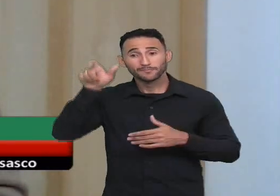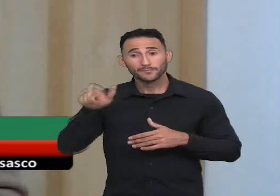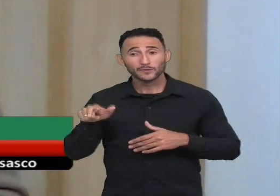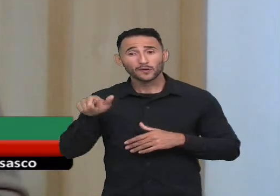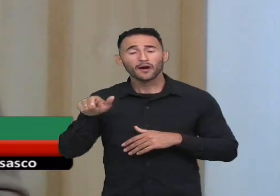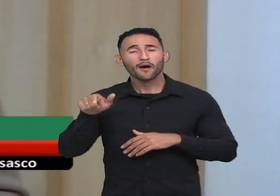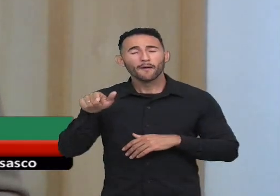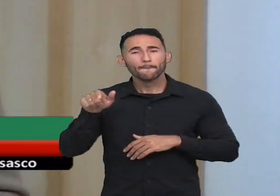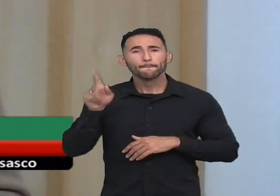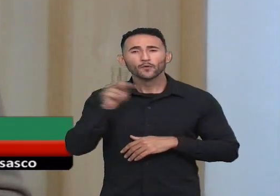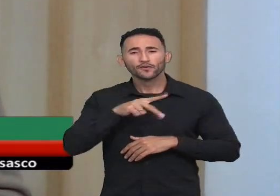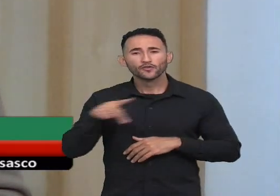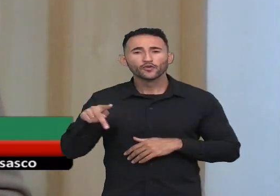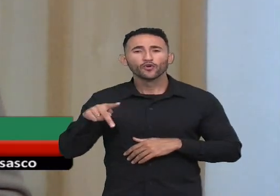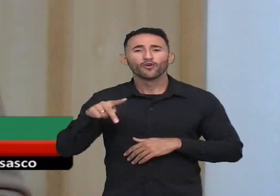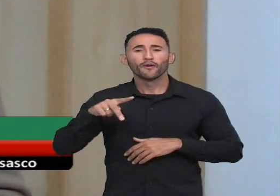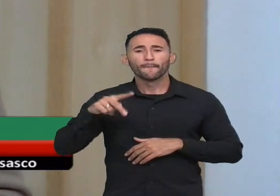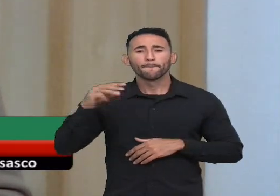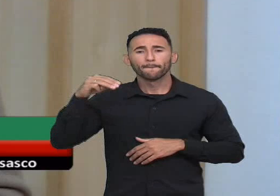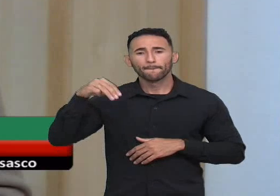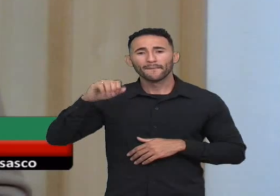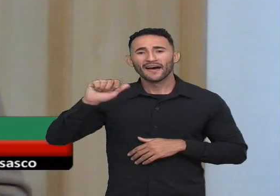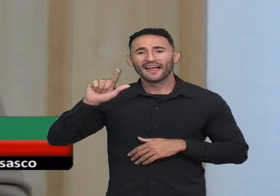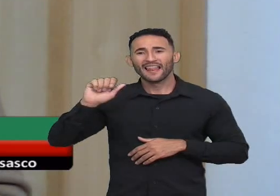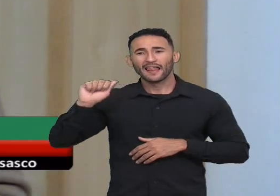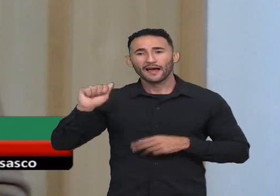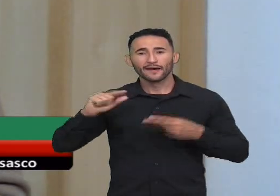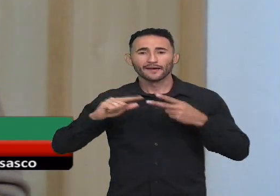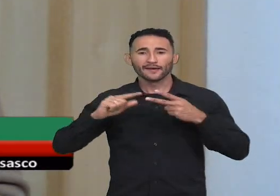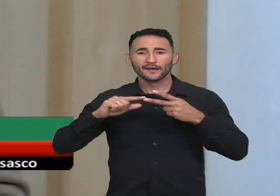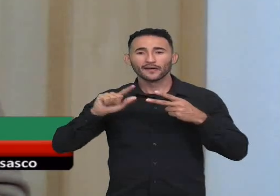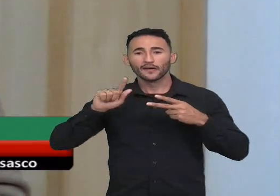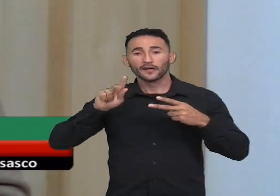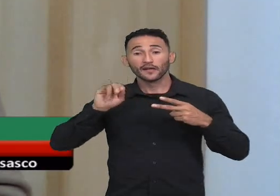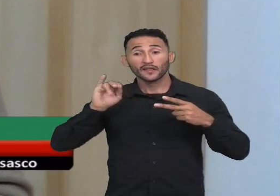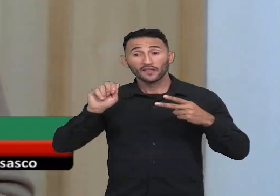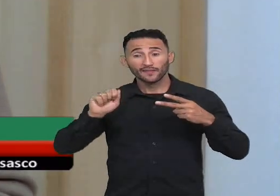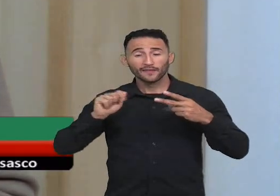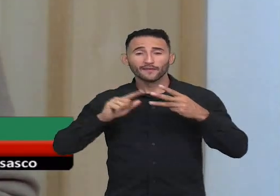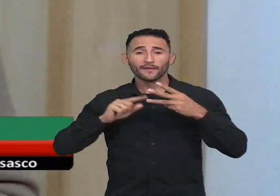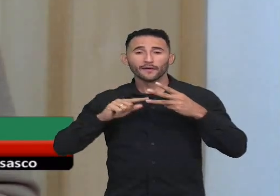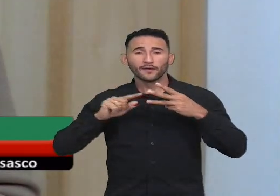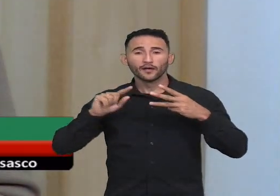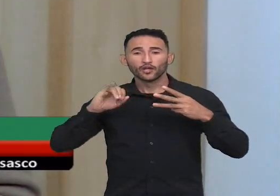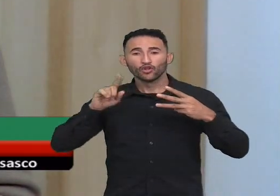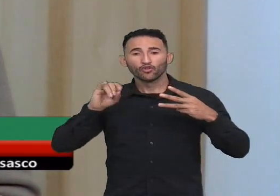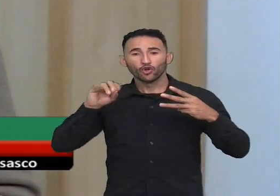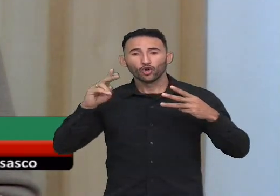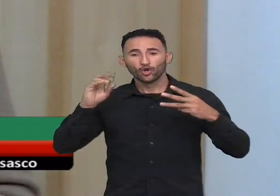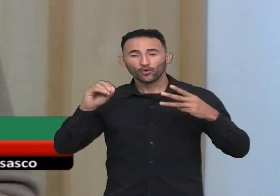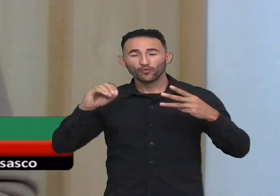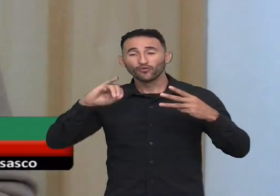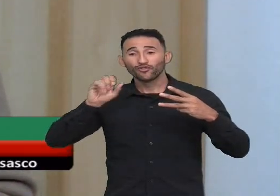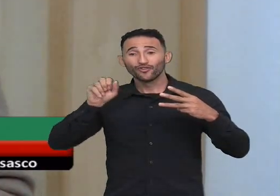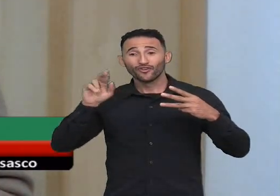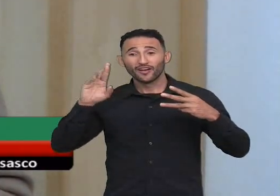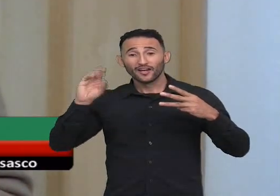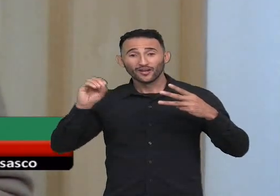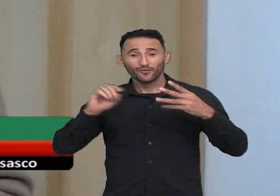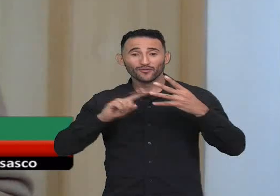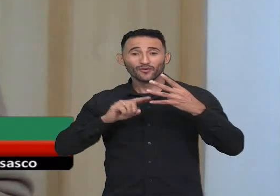Malaca, o Guina, o Zoinho, o Jairinho, o Índio e o Rubão. E uma alegria para mim também poder